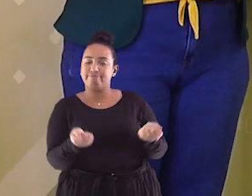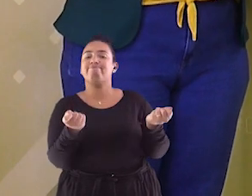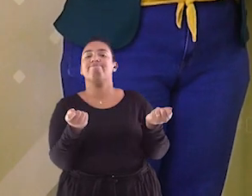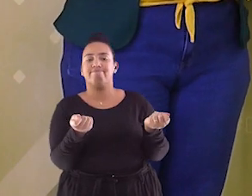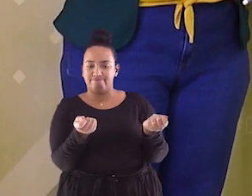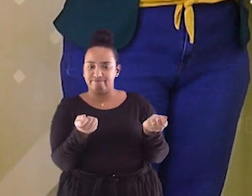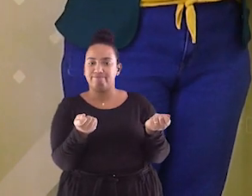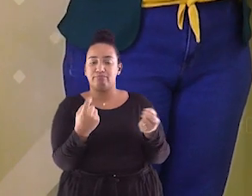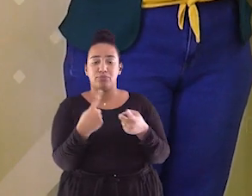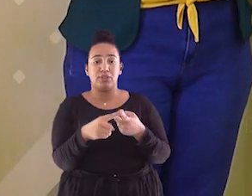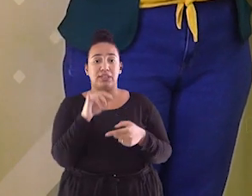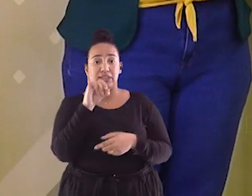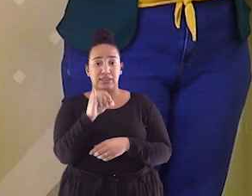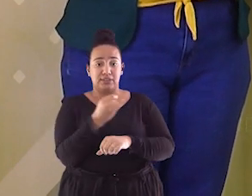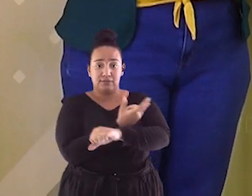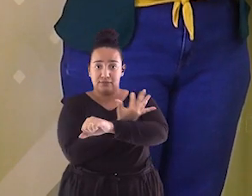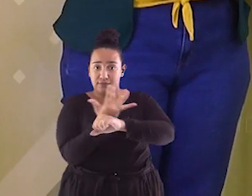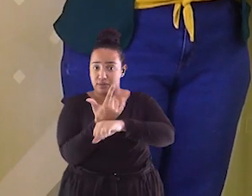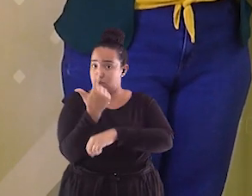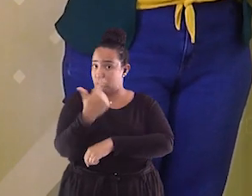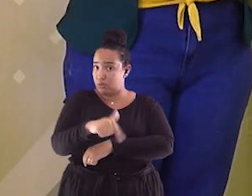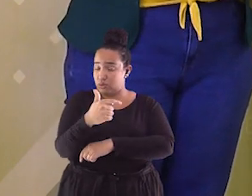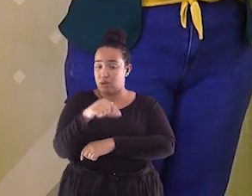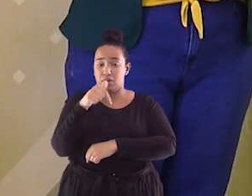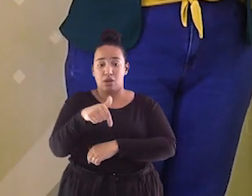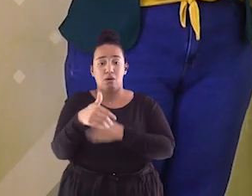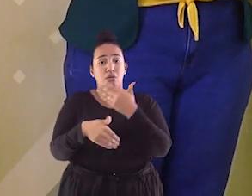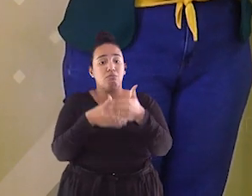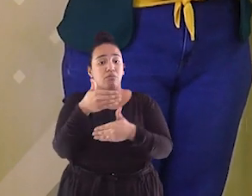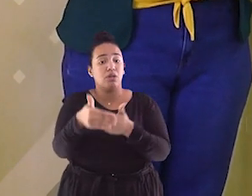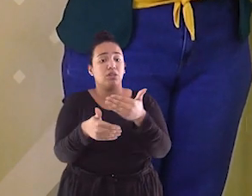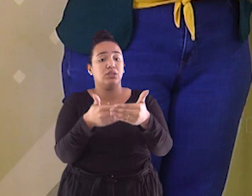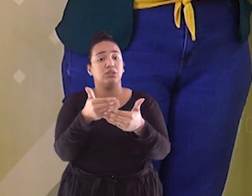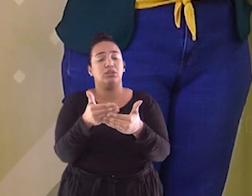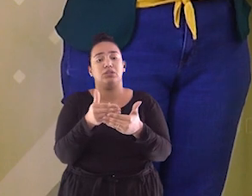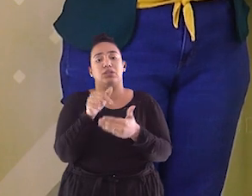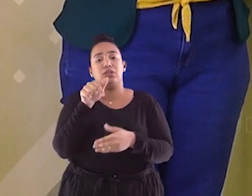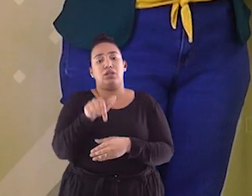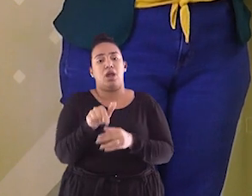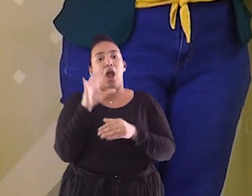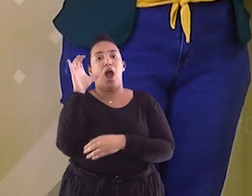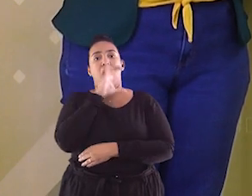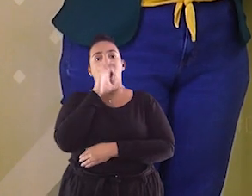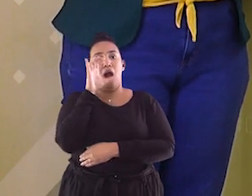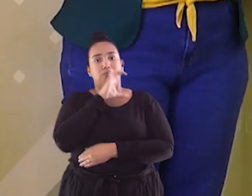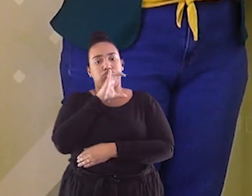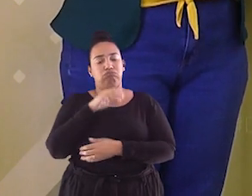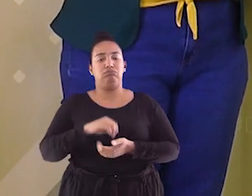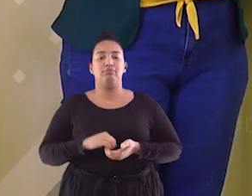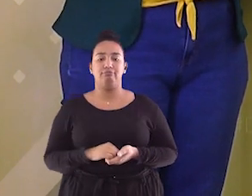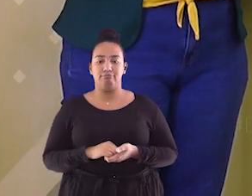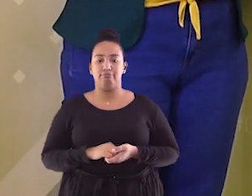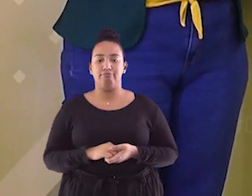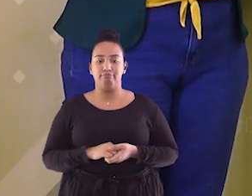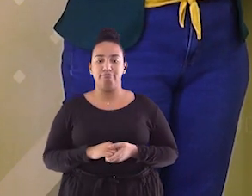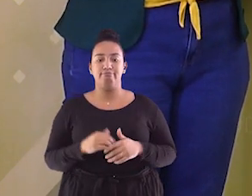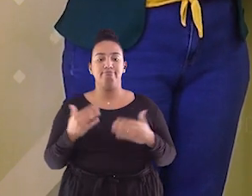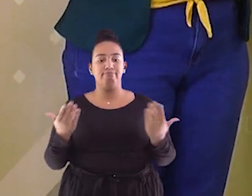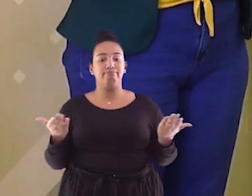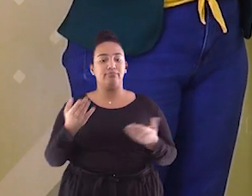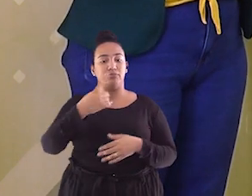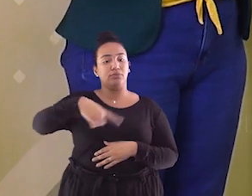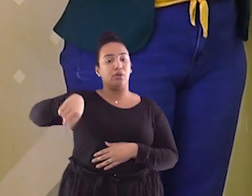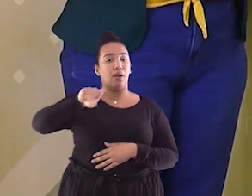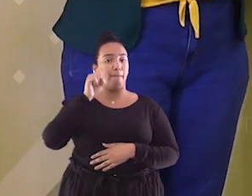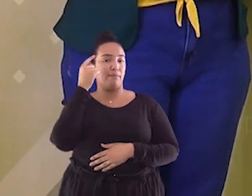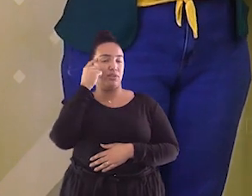sem a vegetação, os processos são potencializados, ou seja, aumentados. E vamos pensar agora na escrita dessa palavra?